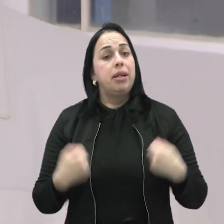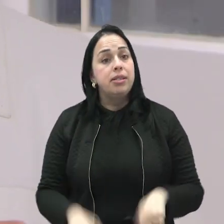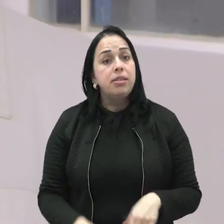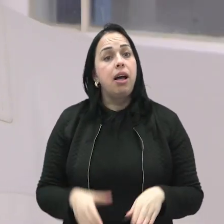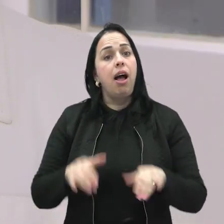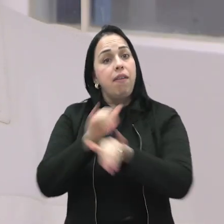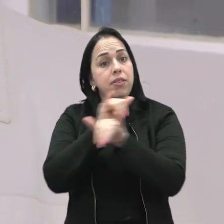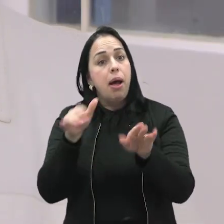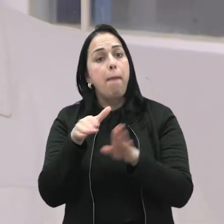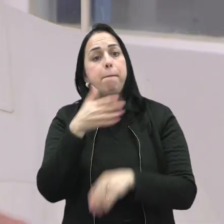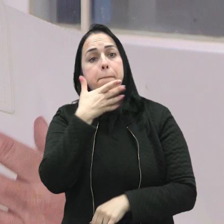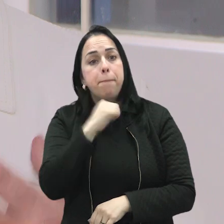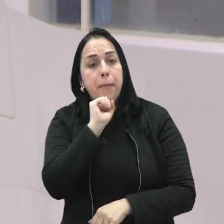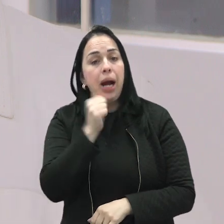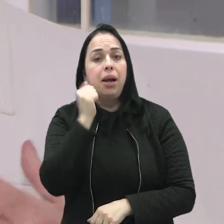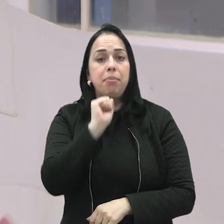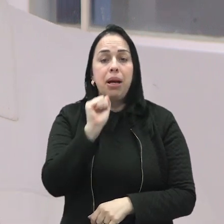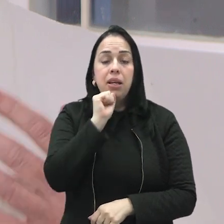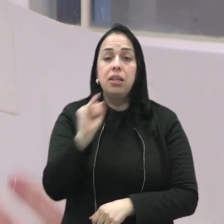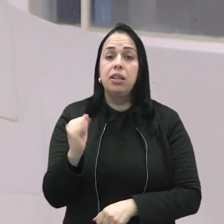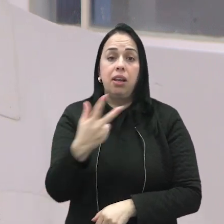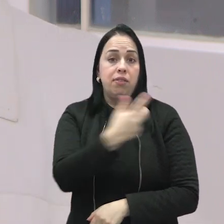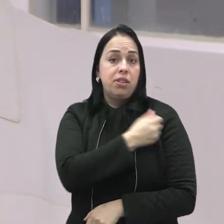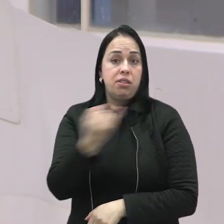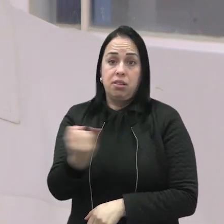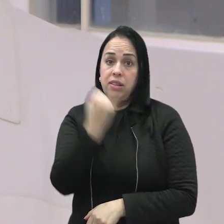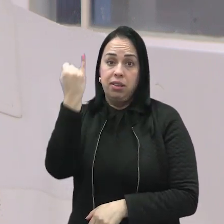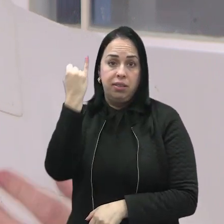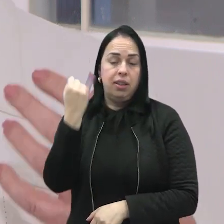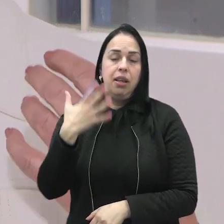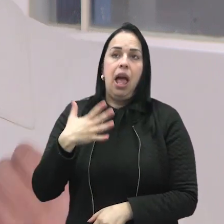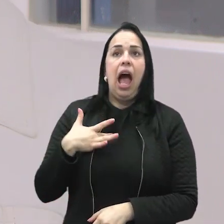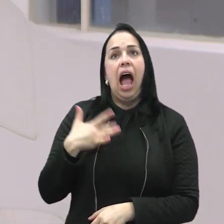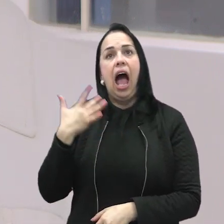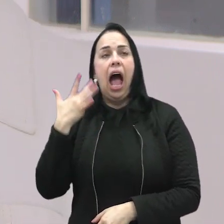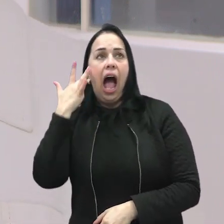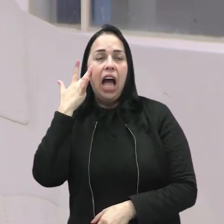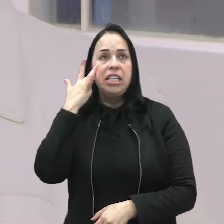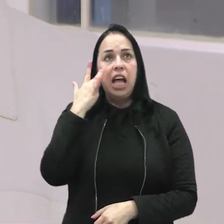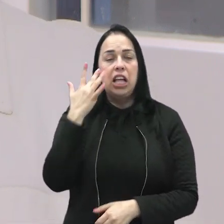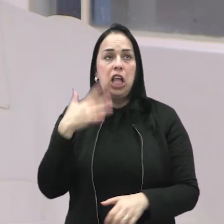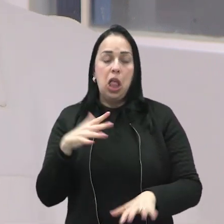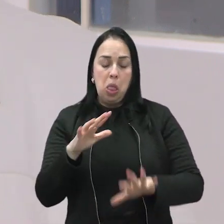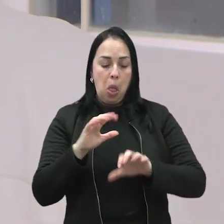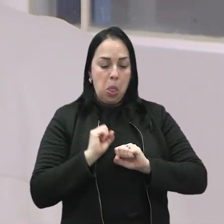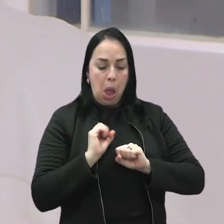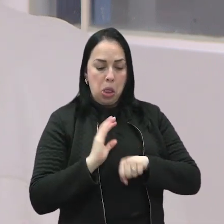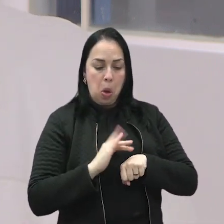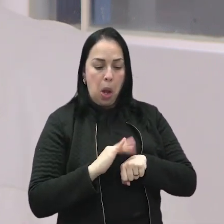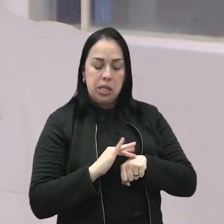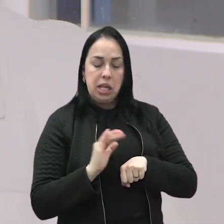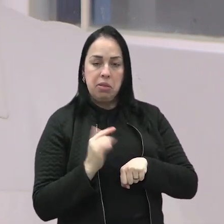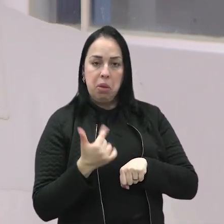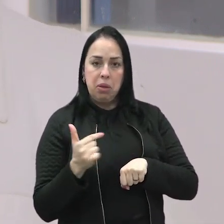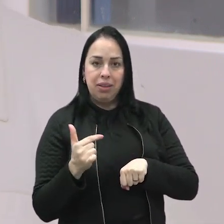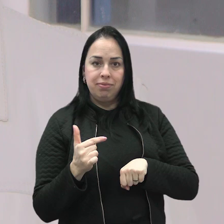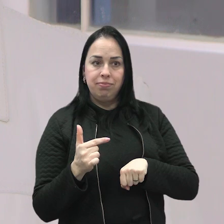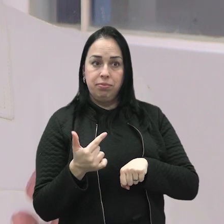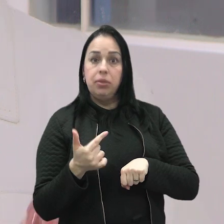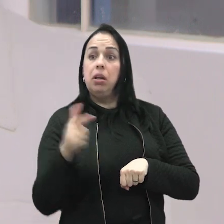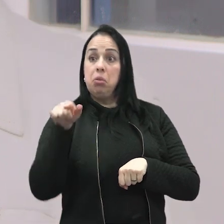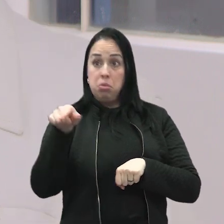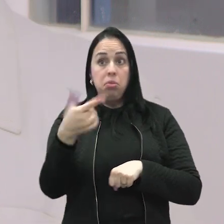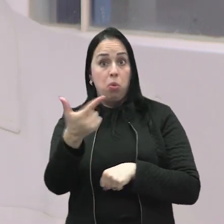insistir com os pais, né, na importância da questão da vacinação. A gente achar que por não ter doença não vai ter